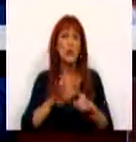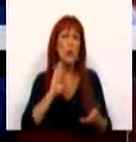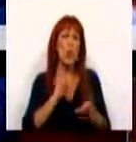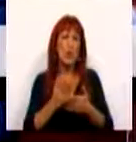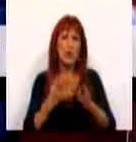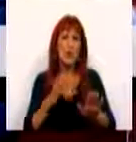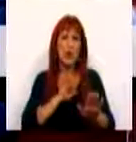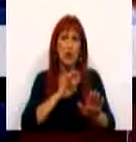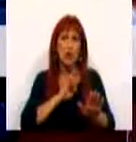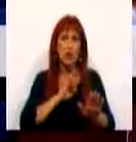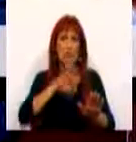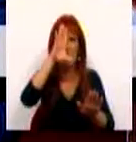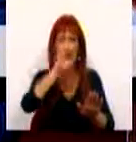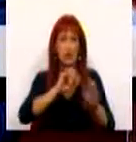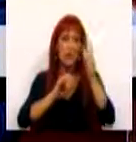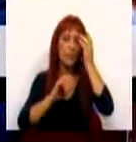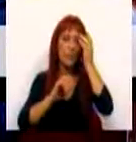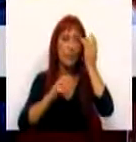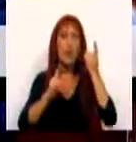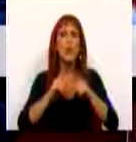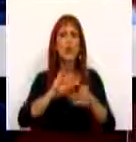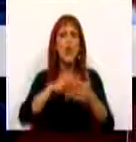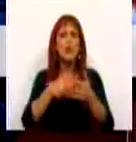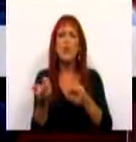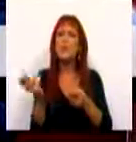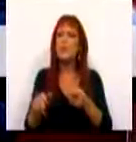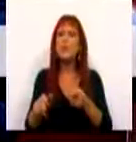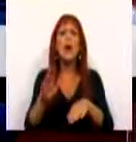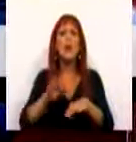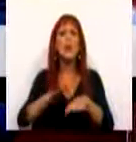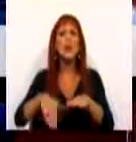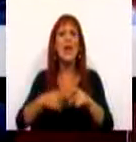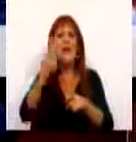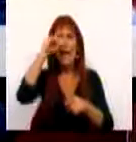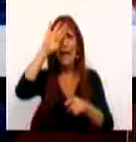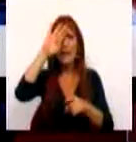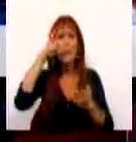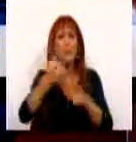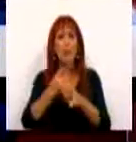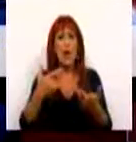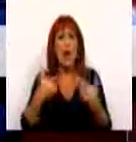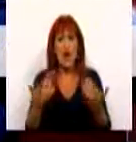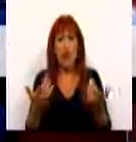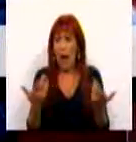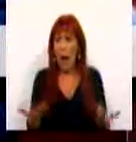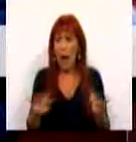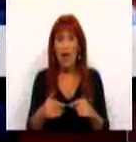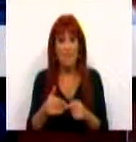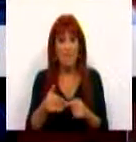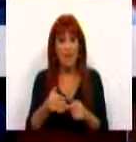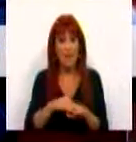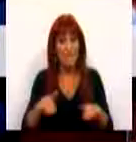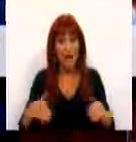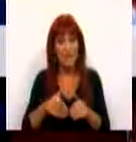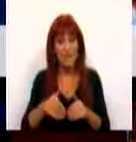só, Sr. Ministro, os planos de contingência relativa à gripe, porque nós estamos nesta altura, também nesta